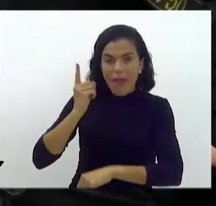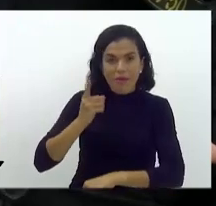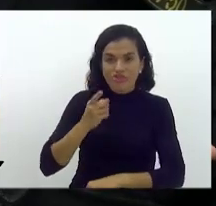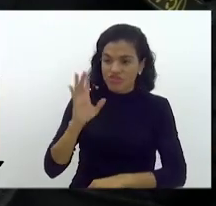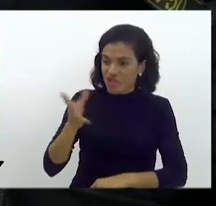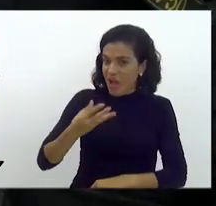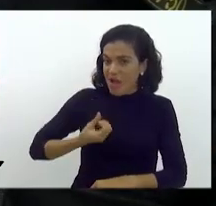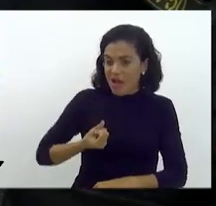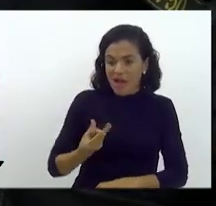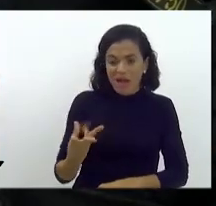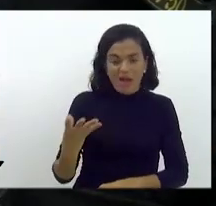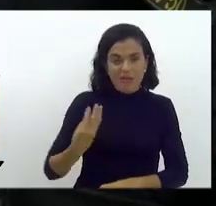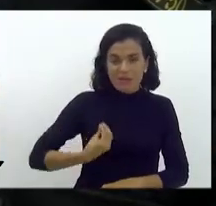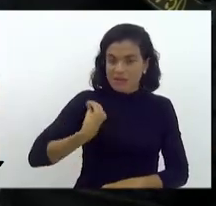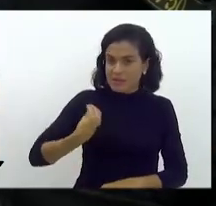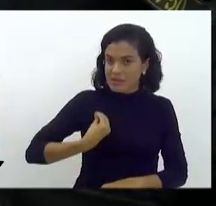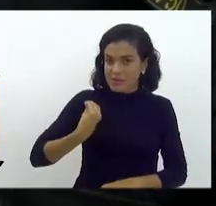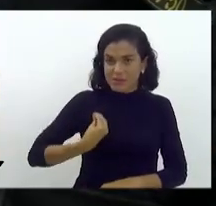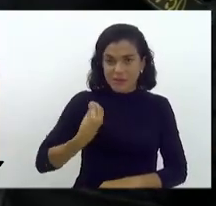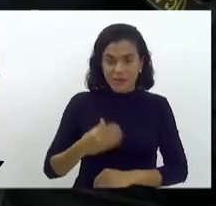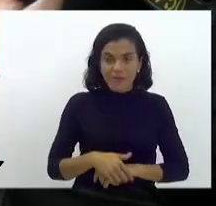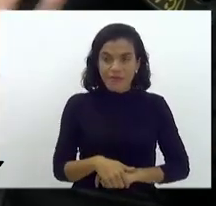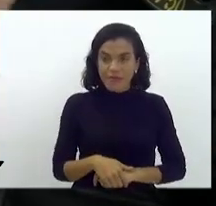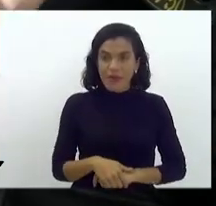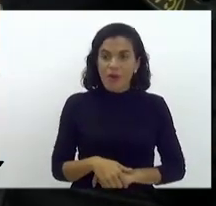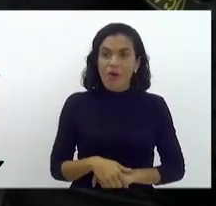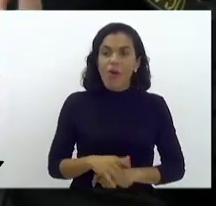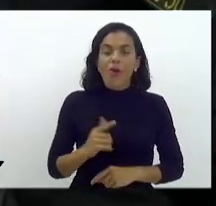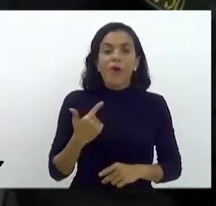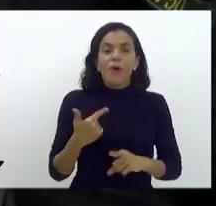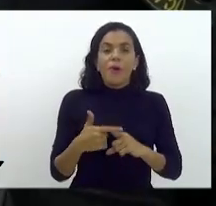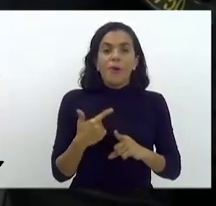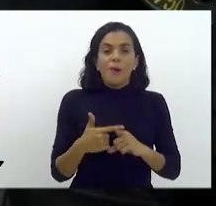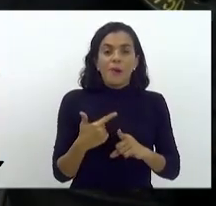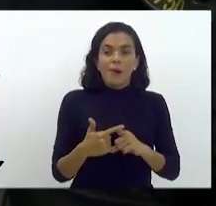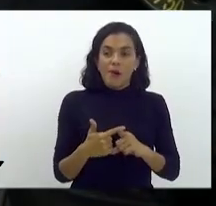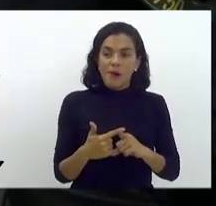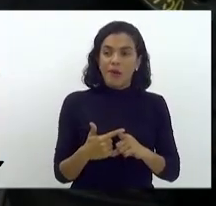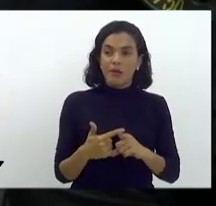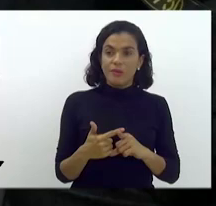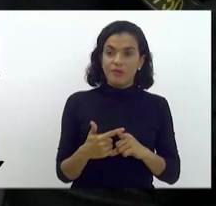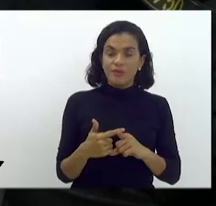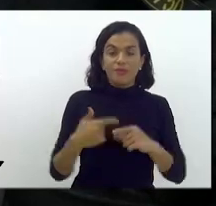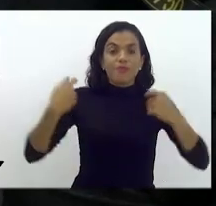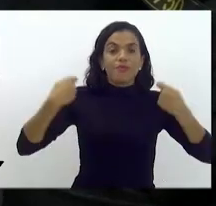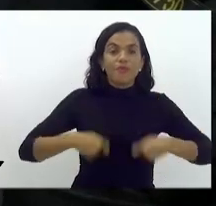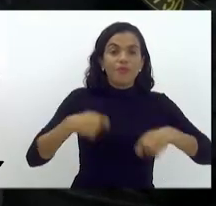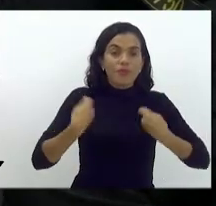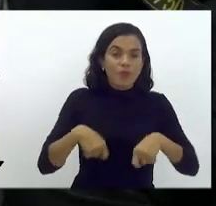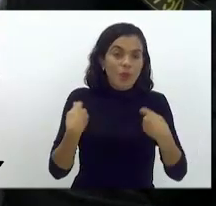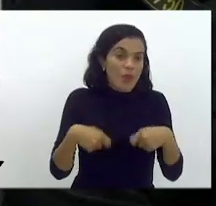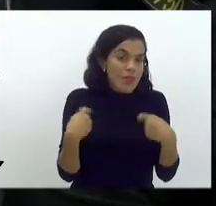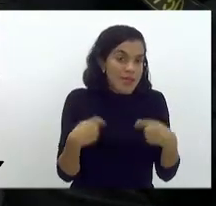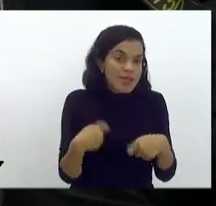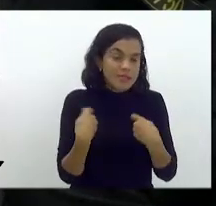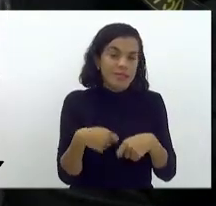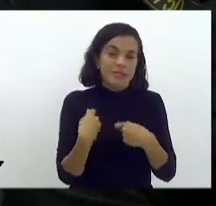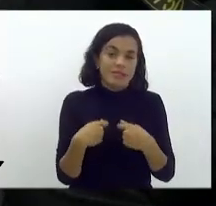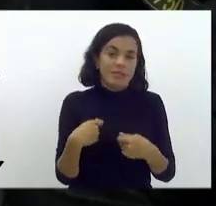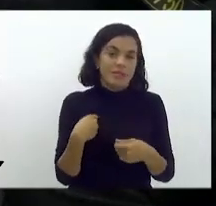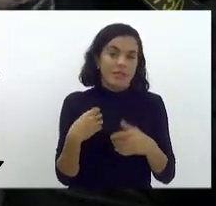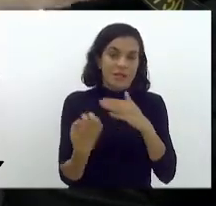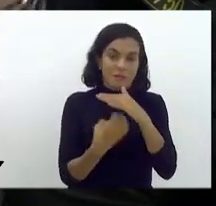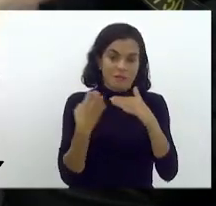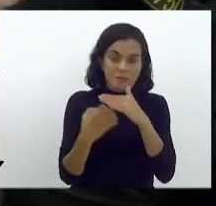de diversas venha a tempo e a hora né porque uma necessidade que as telefônicas